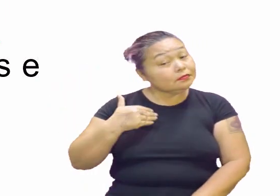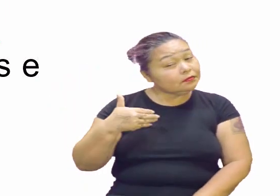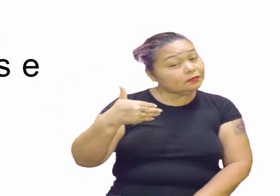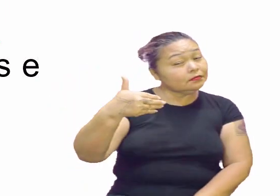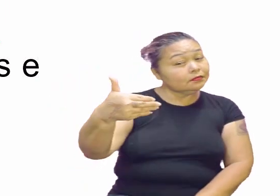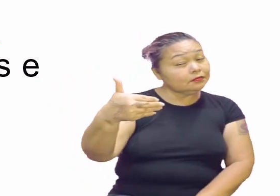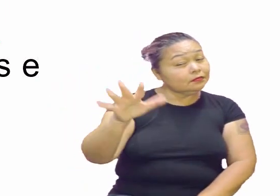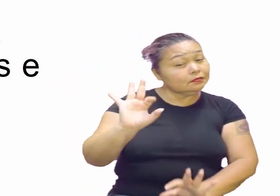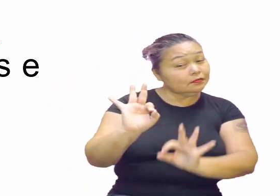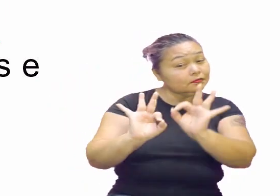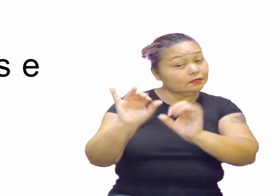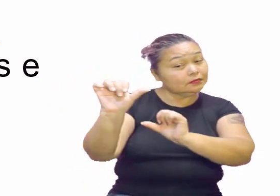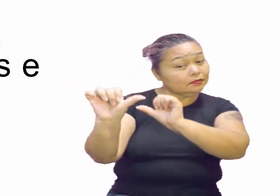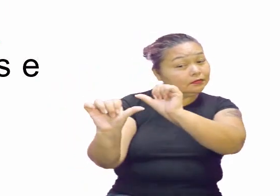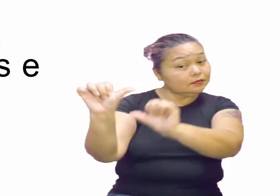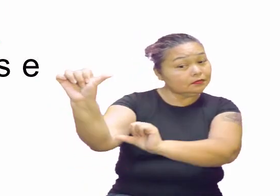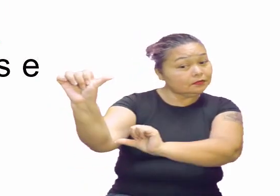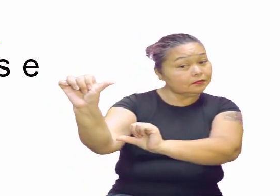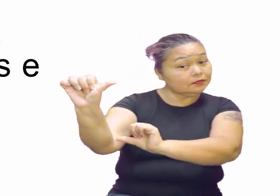ser alterado.